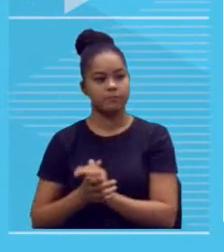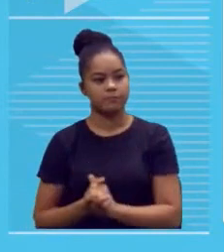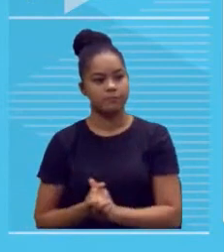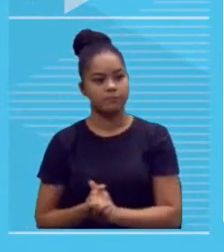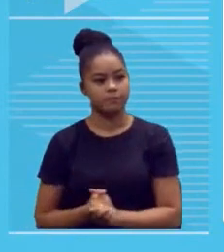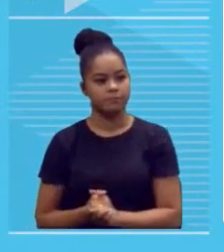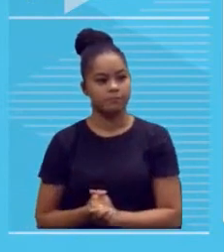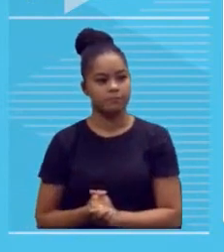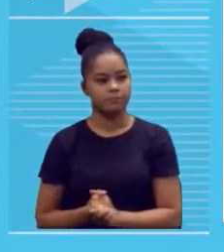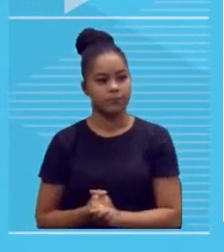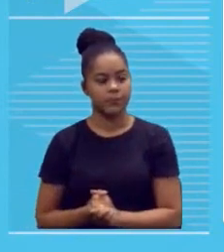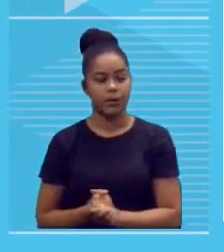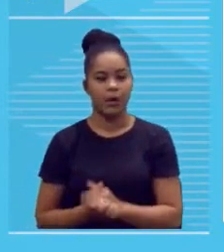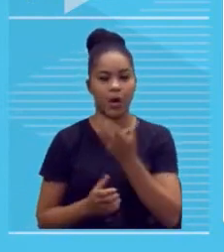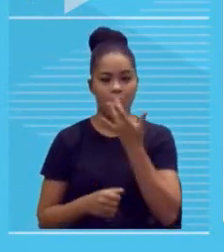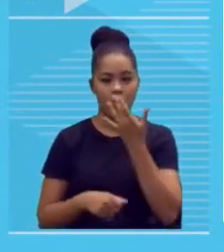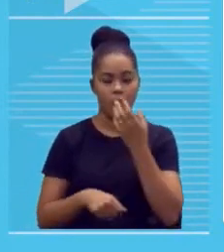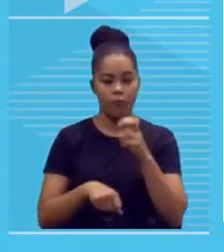O XA